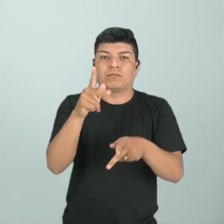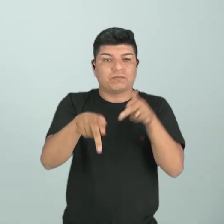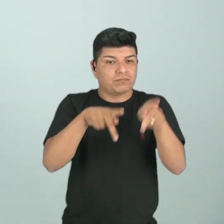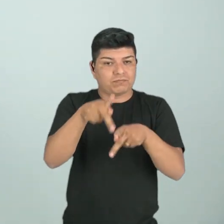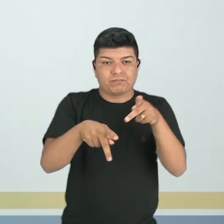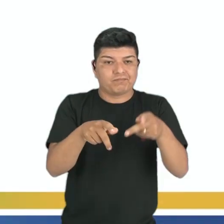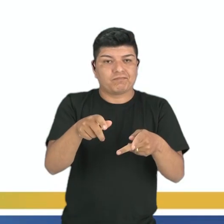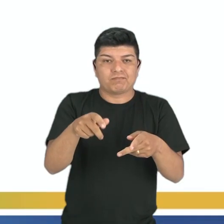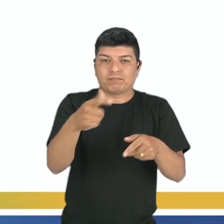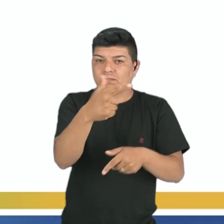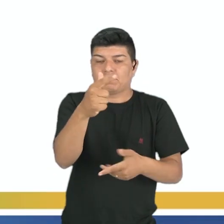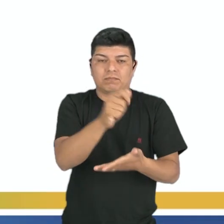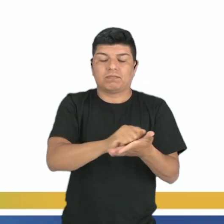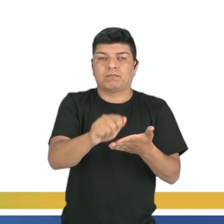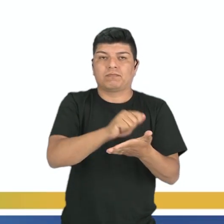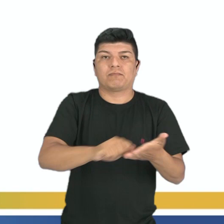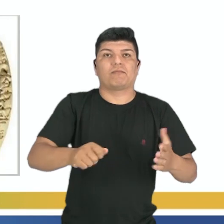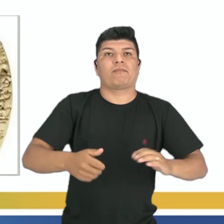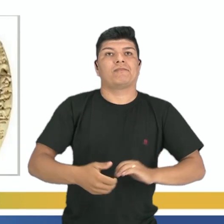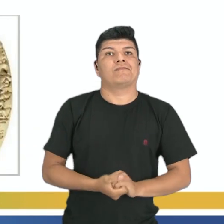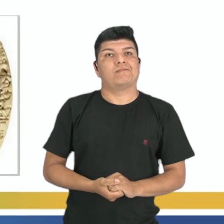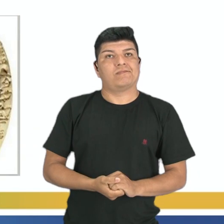escrita.